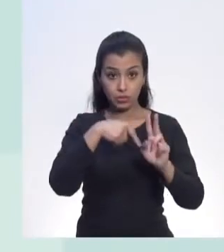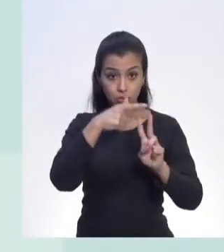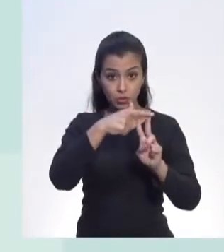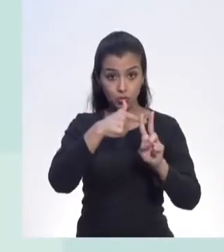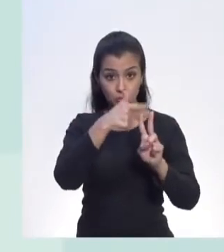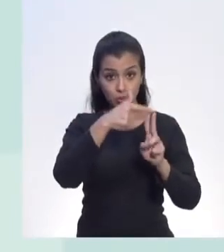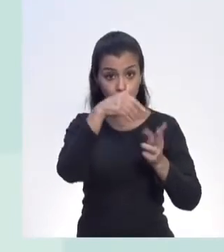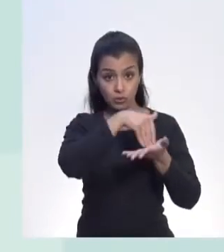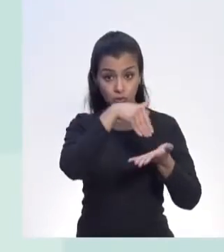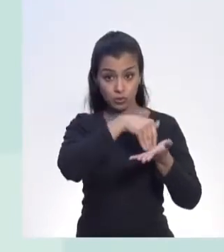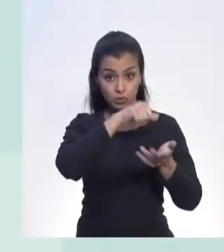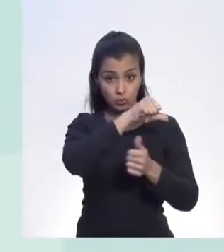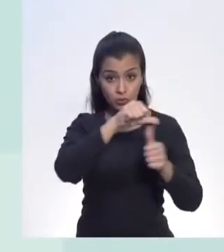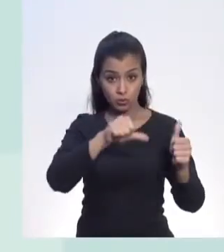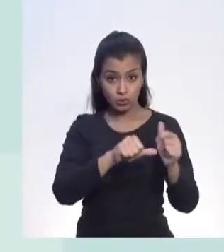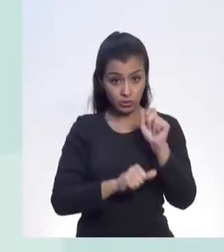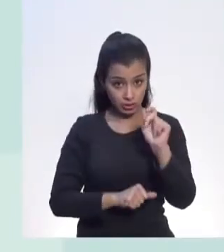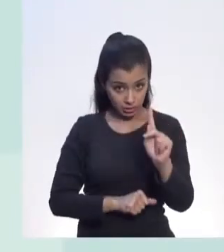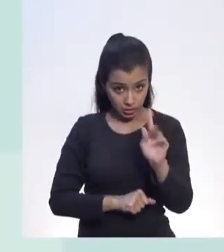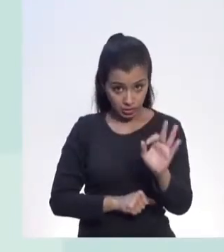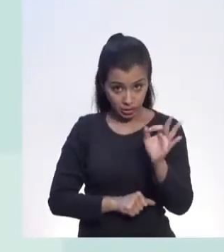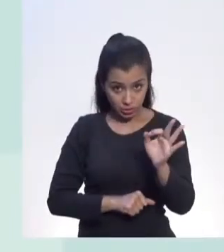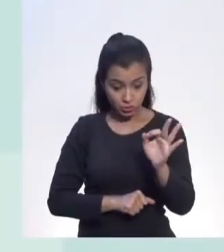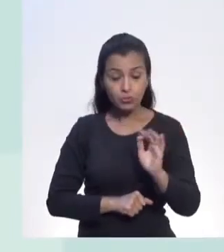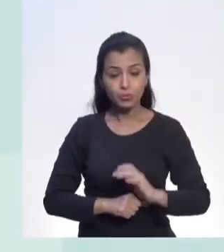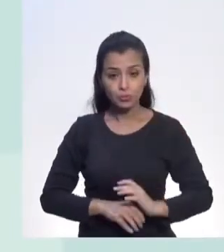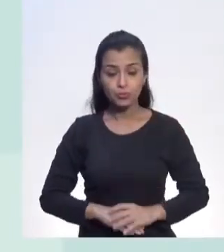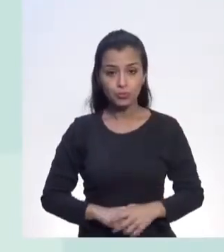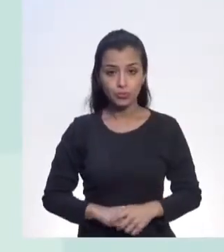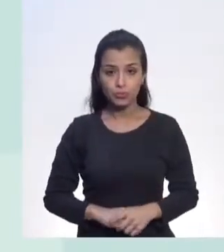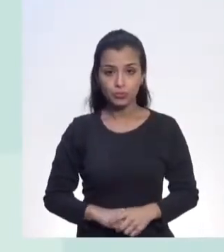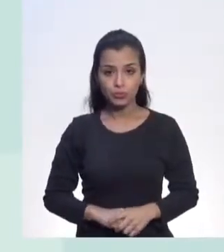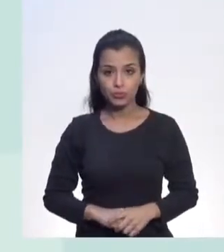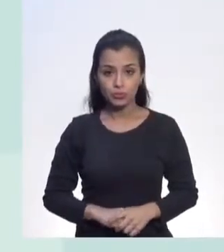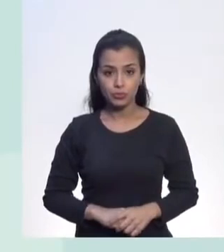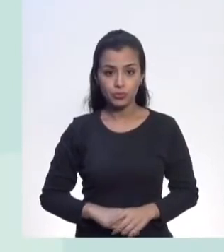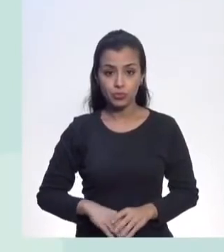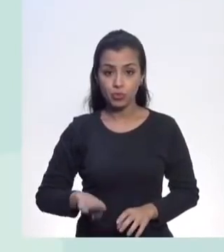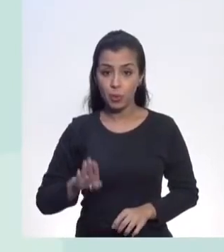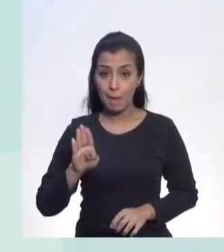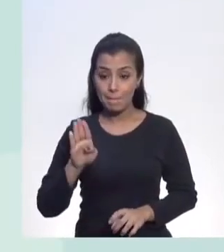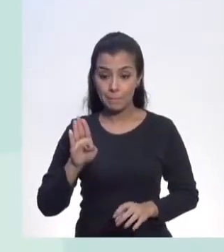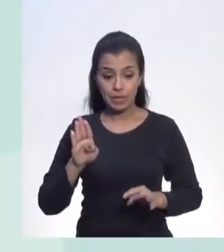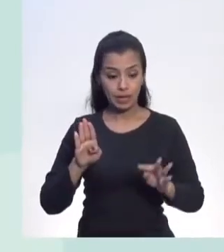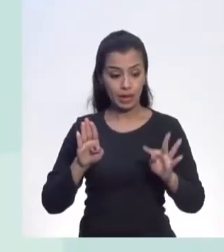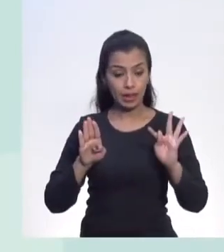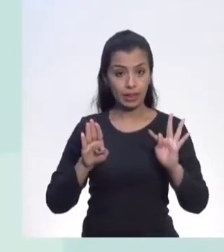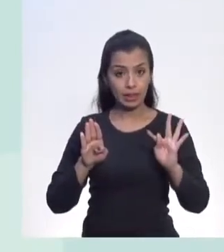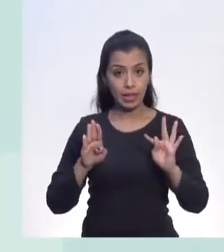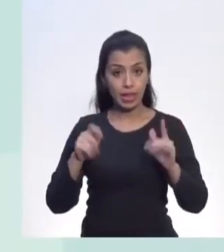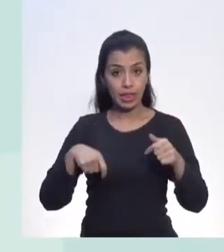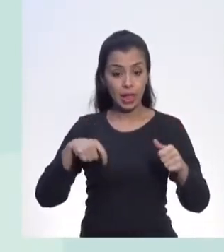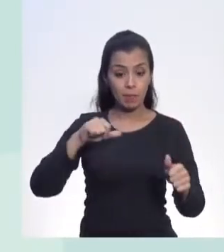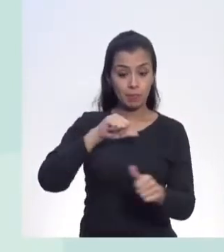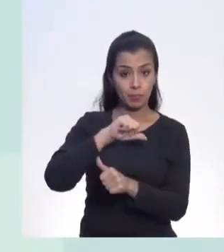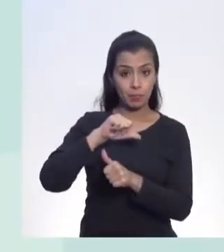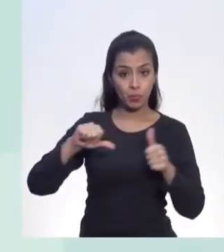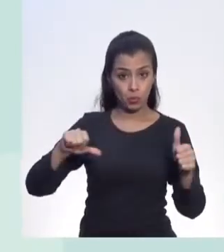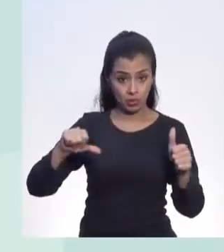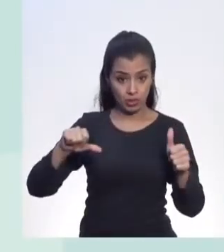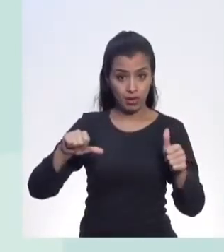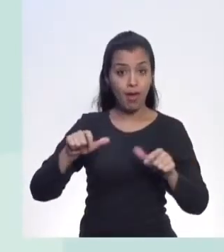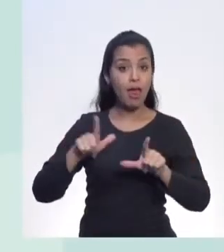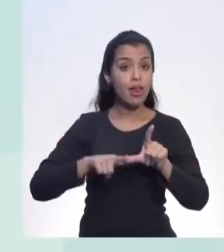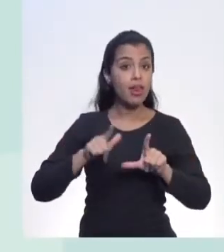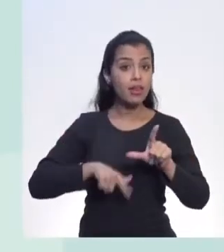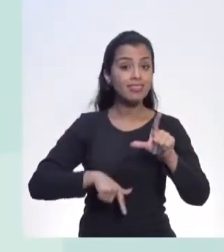bem, é o raciocínio que nós estamos usando. Além do B e do T, na segunda posição, nós podemos colocar a